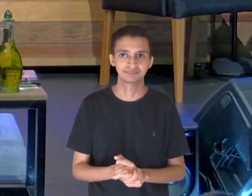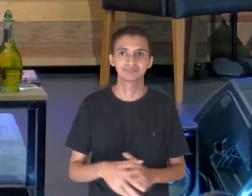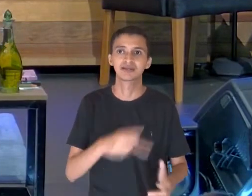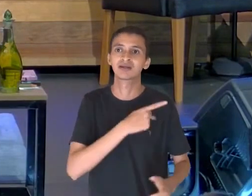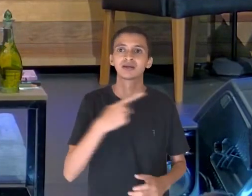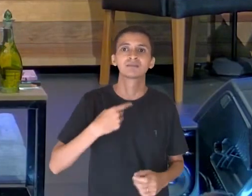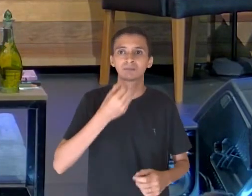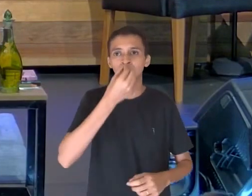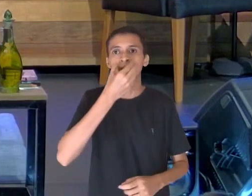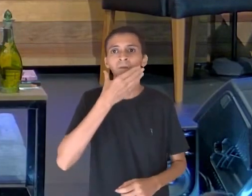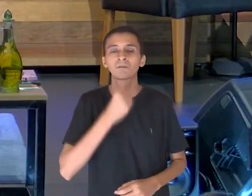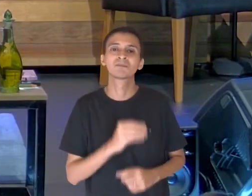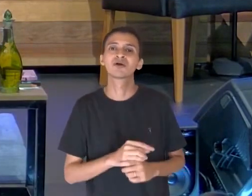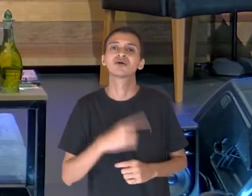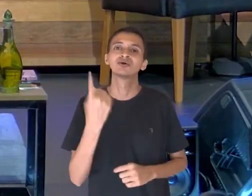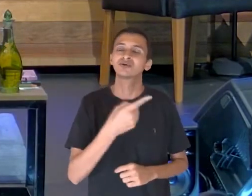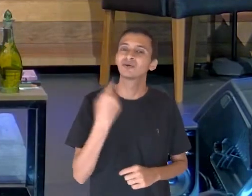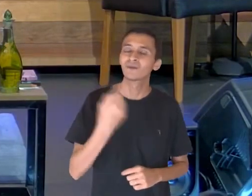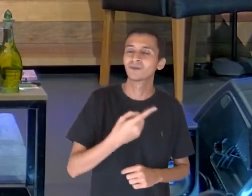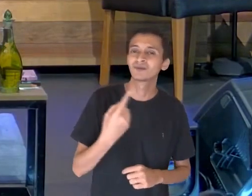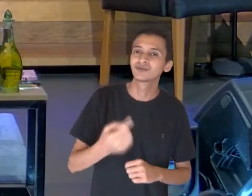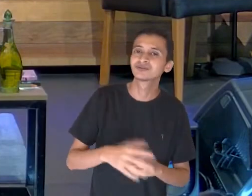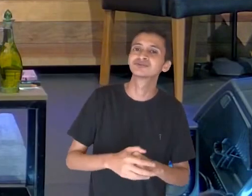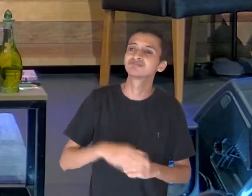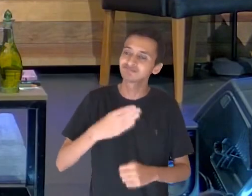Pastor Emerson, a gente é um povo abusado.